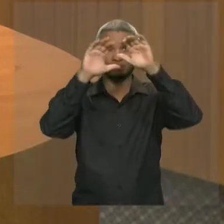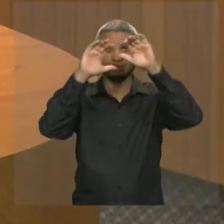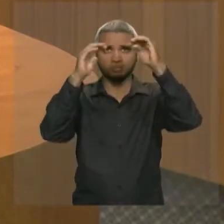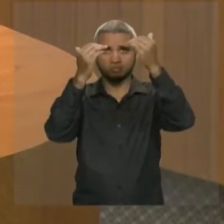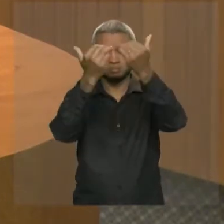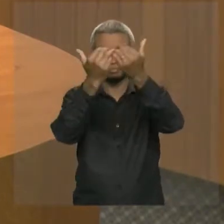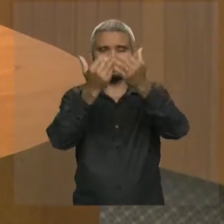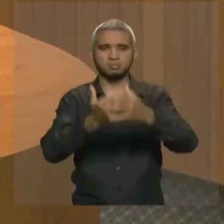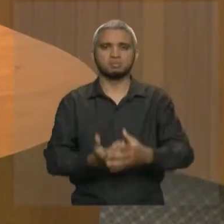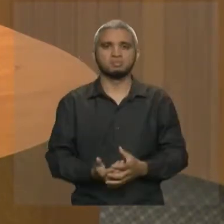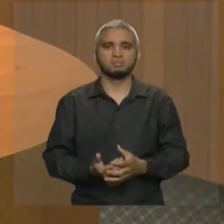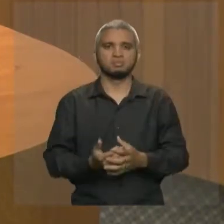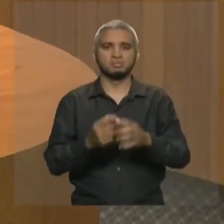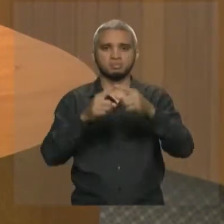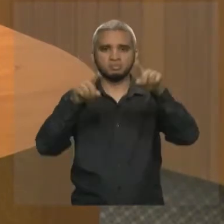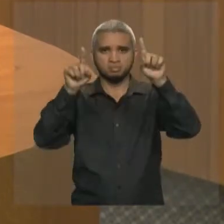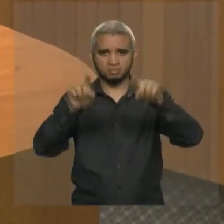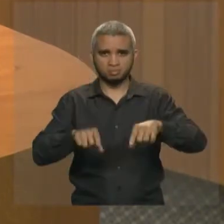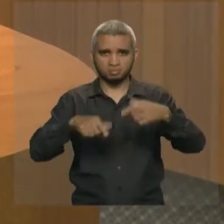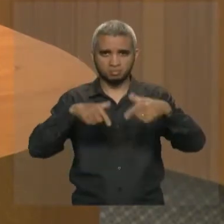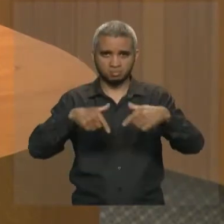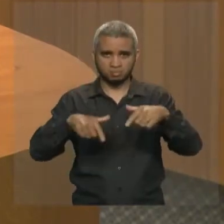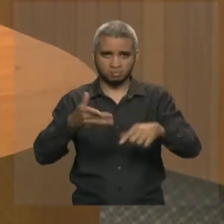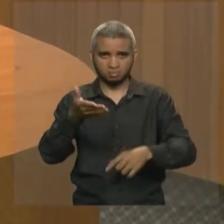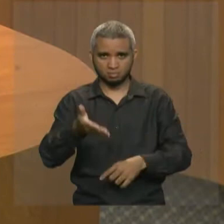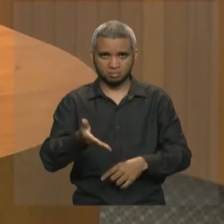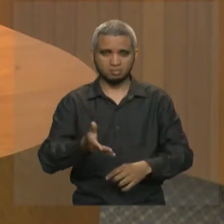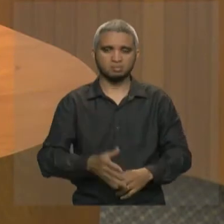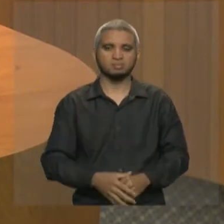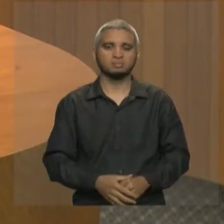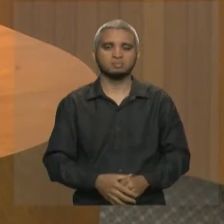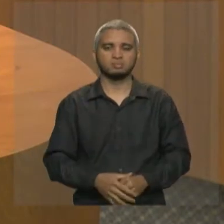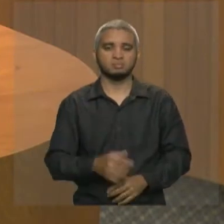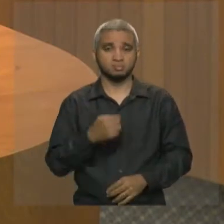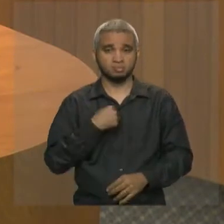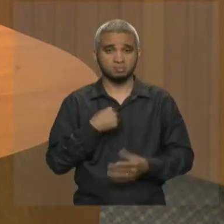serventuários. Inicio aqui dando boas-vindas